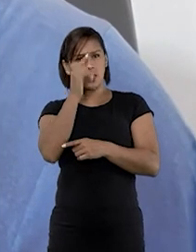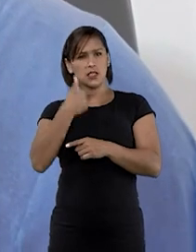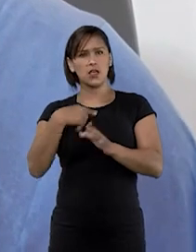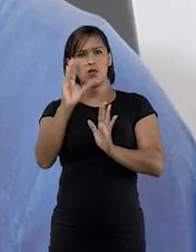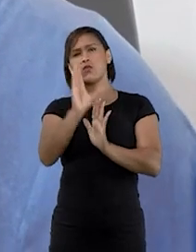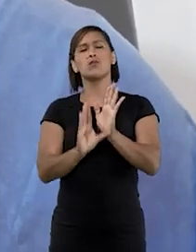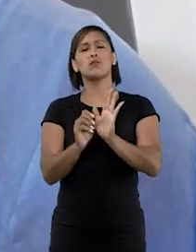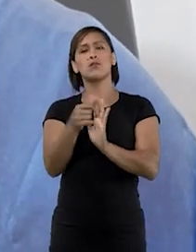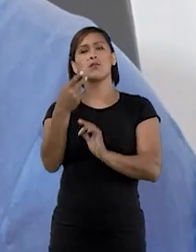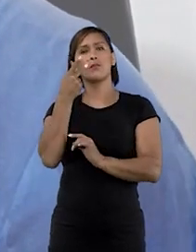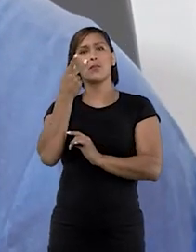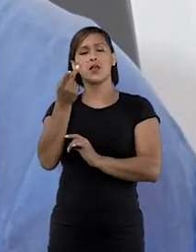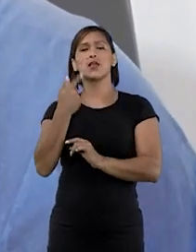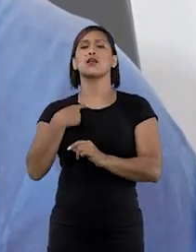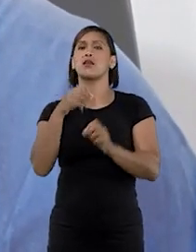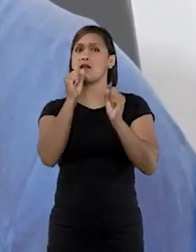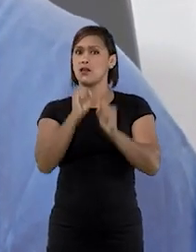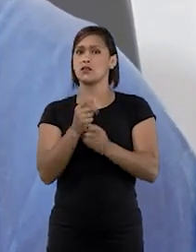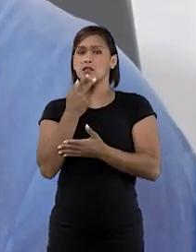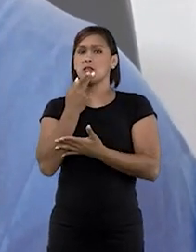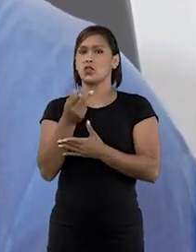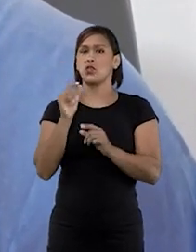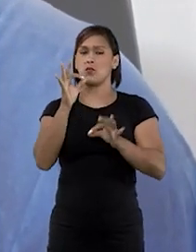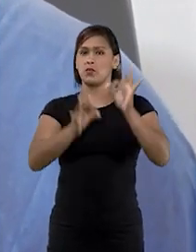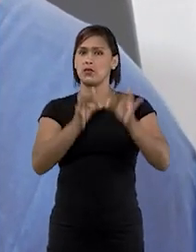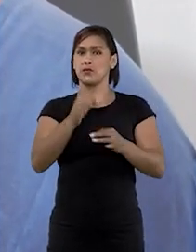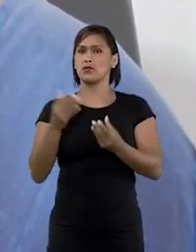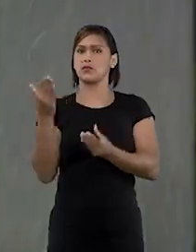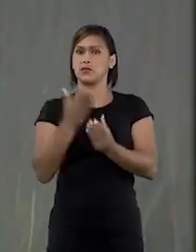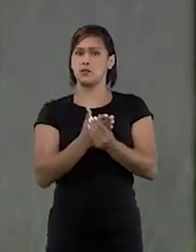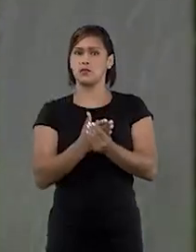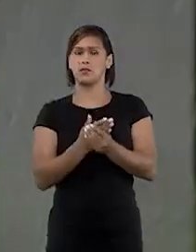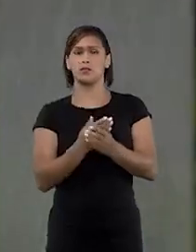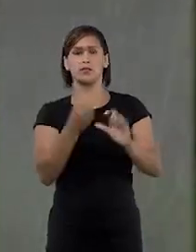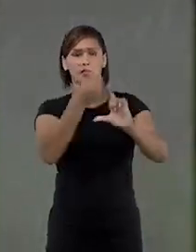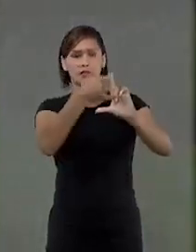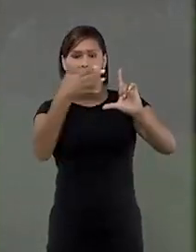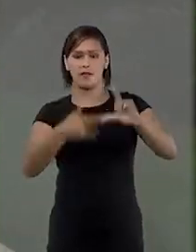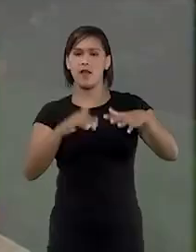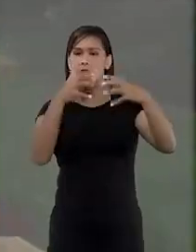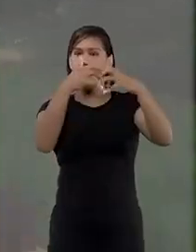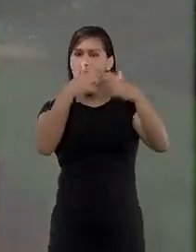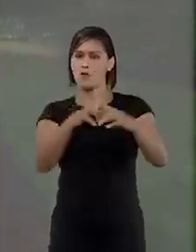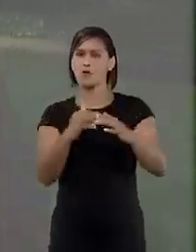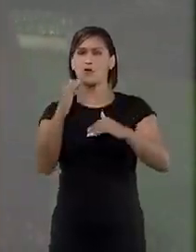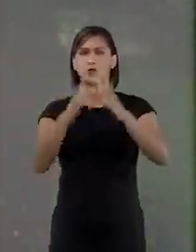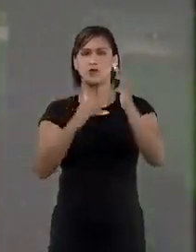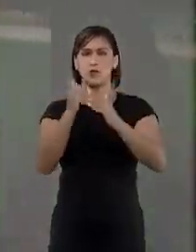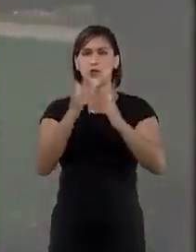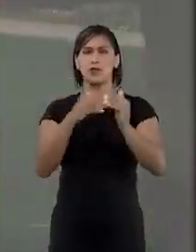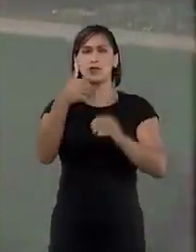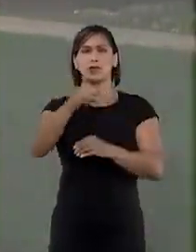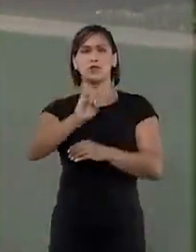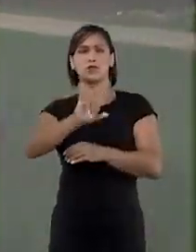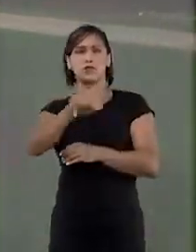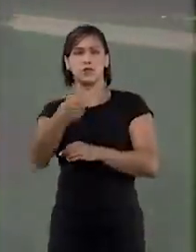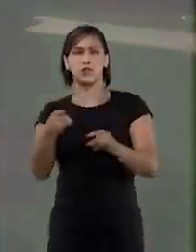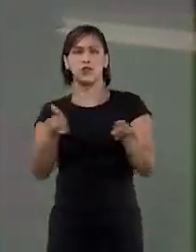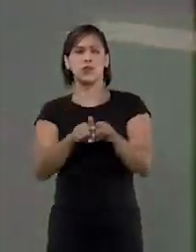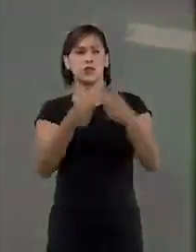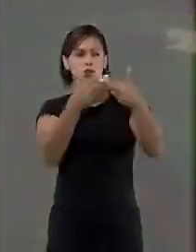Federal e se declarou competente para o julgamento do caso caracterizado o conflito de competência no